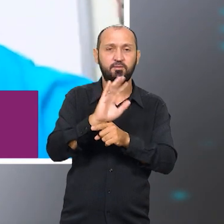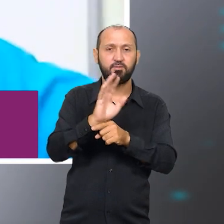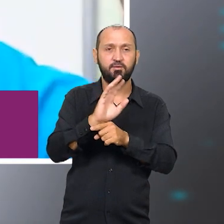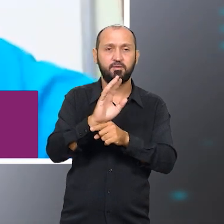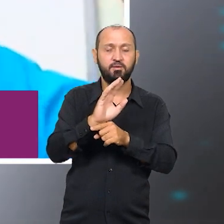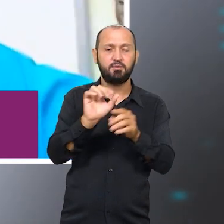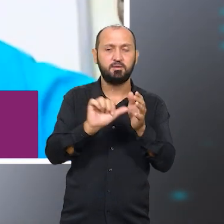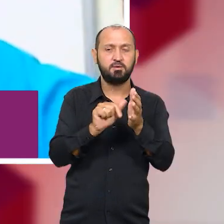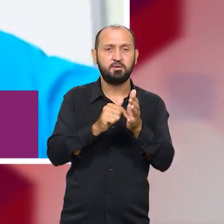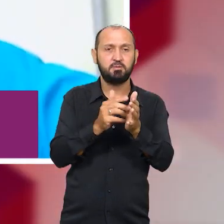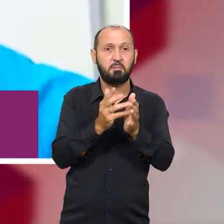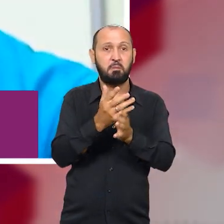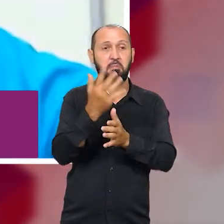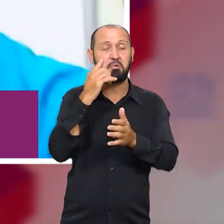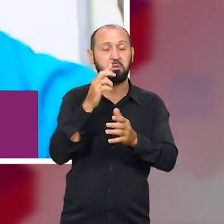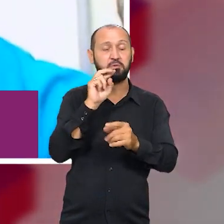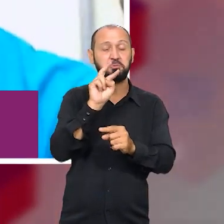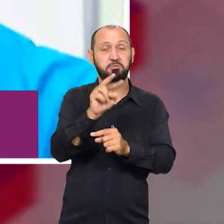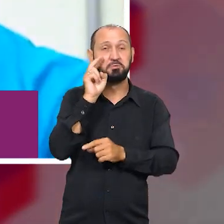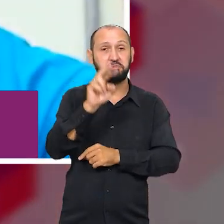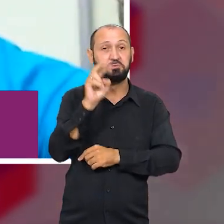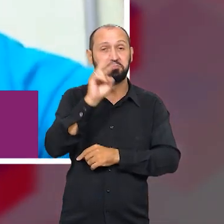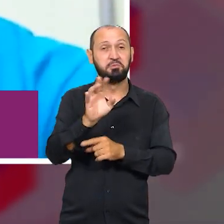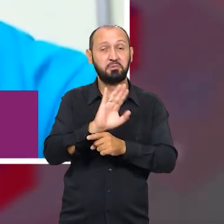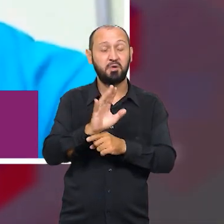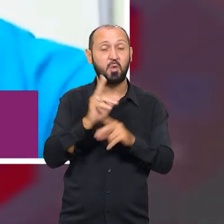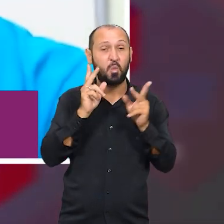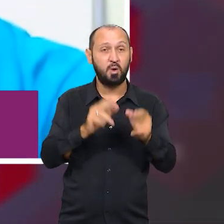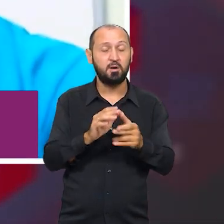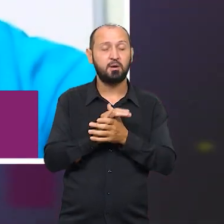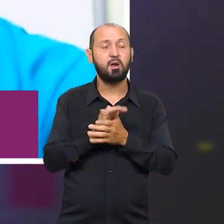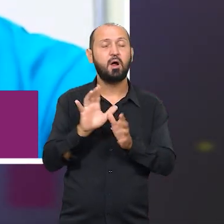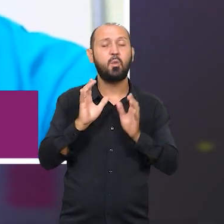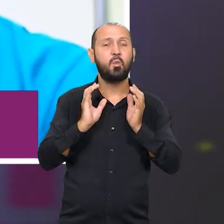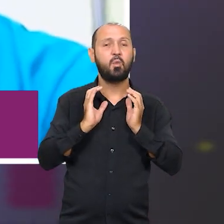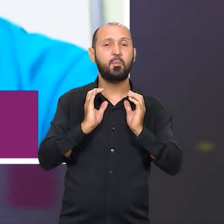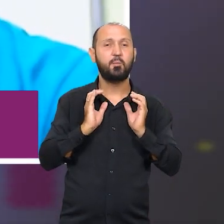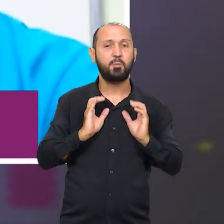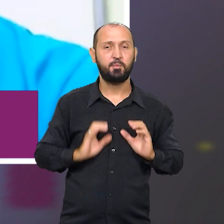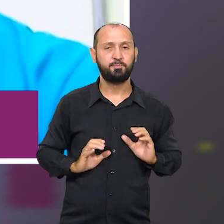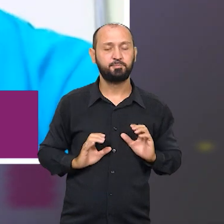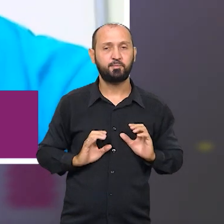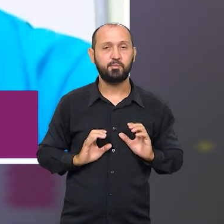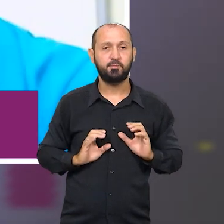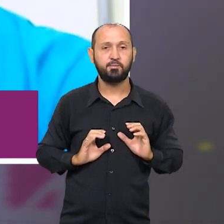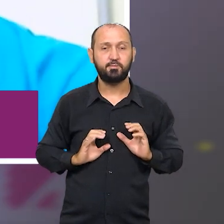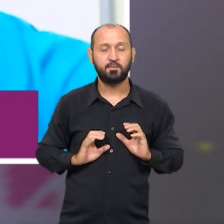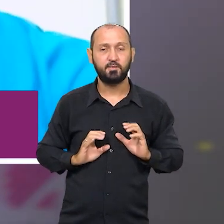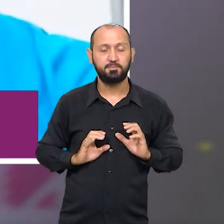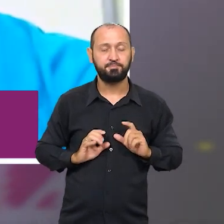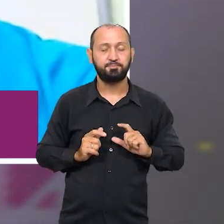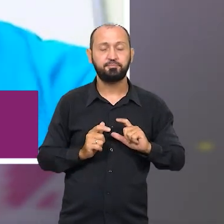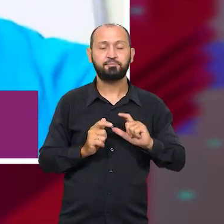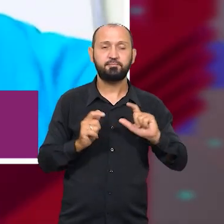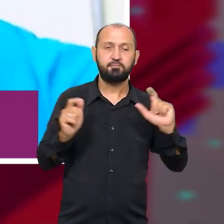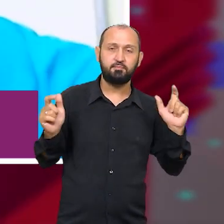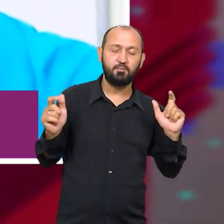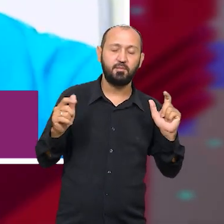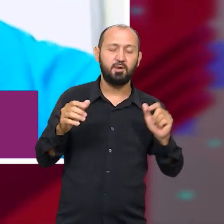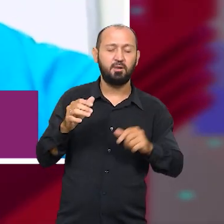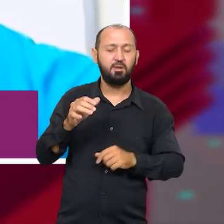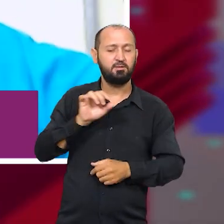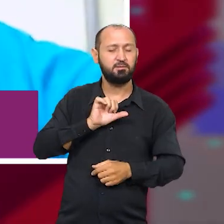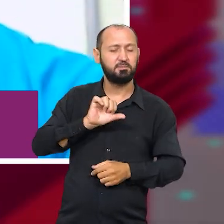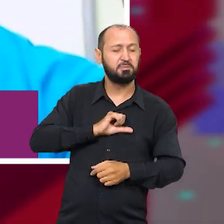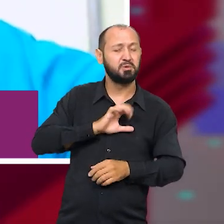assistia um filme uma vez só, de umas 10 vezes. Então, é um comportamento mais amplo